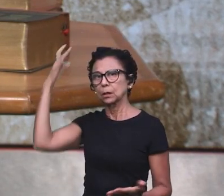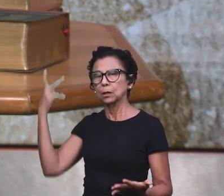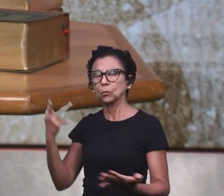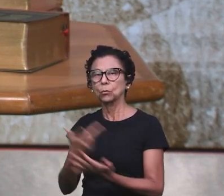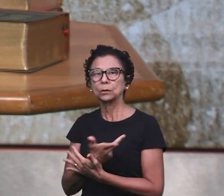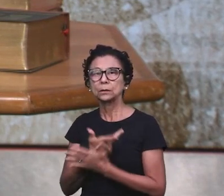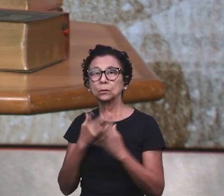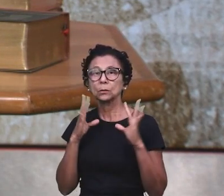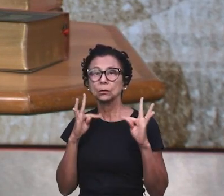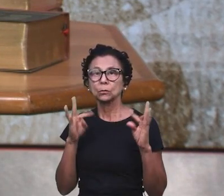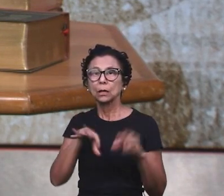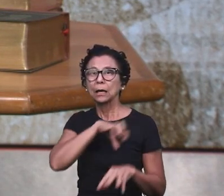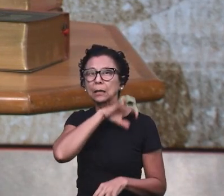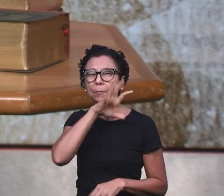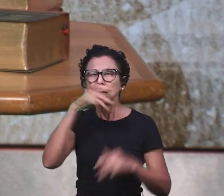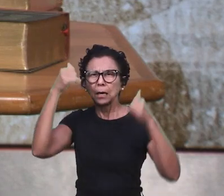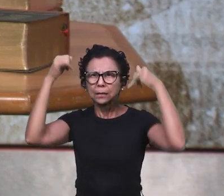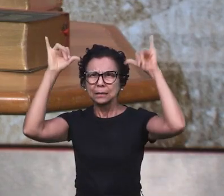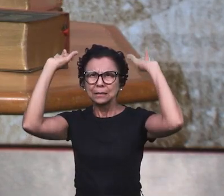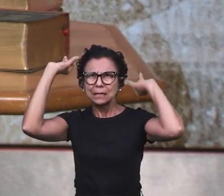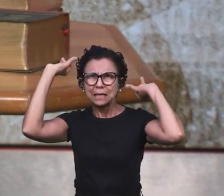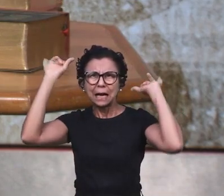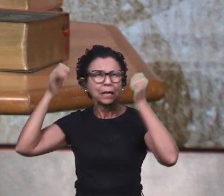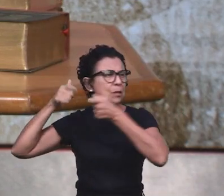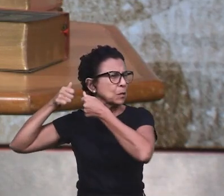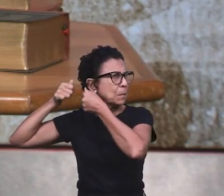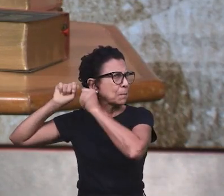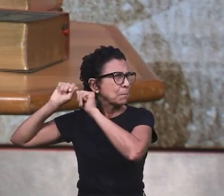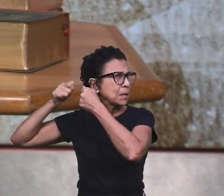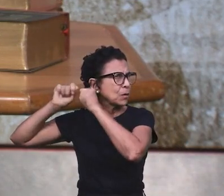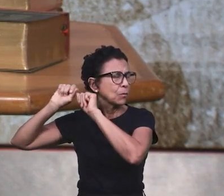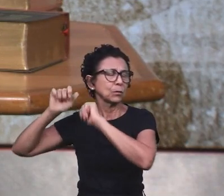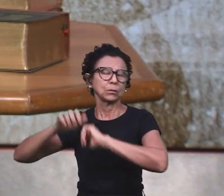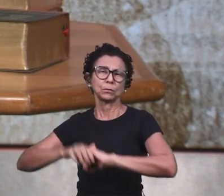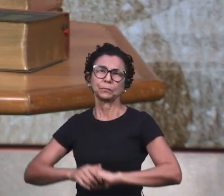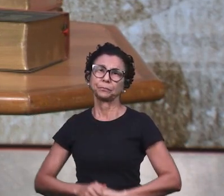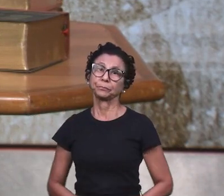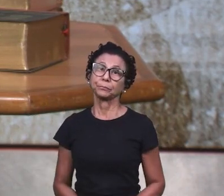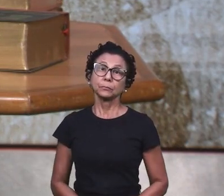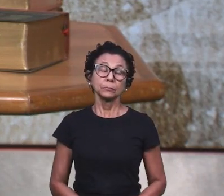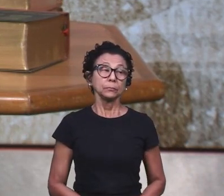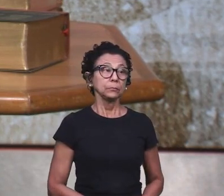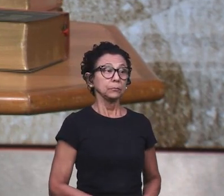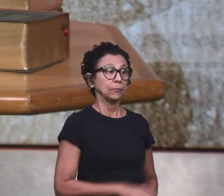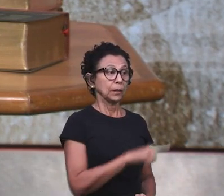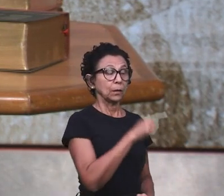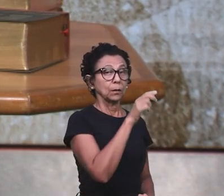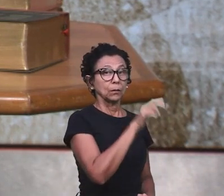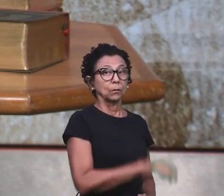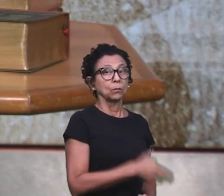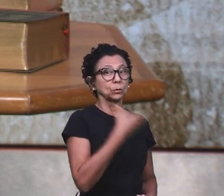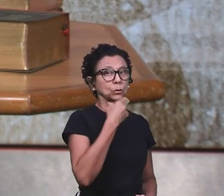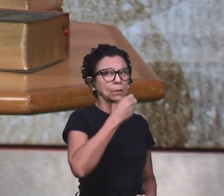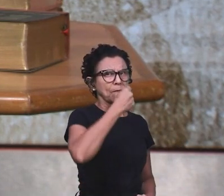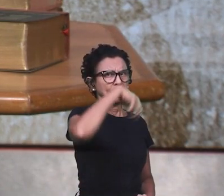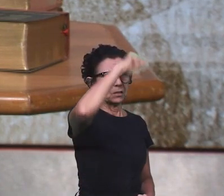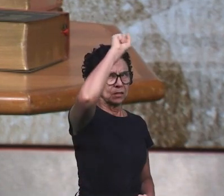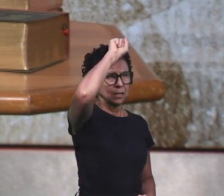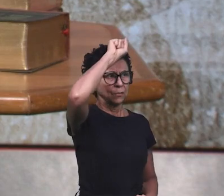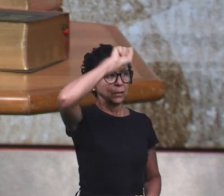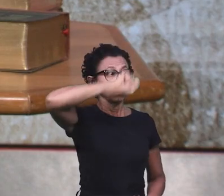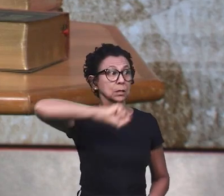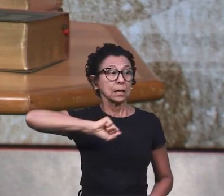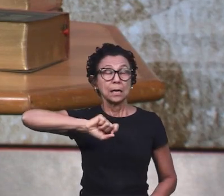os magos a Faraó: isso é o dedo de Deus. Porém o coração de Faraó se endureceu